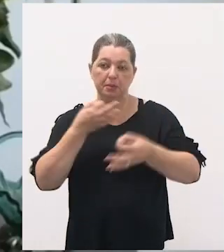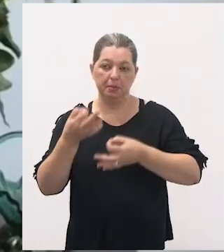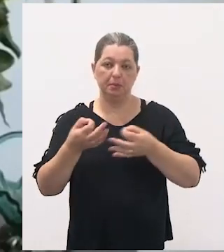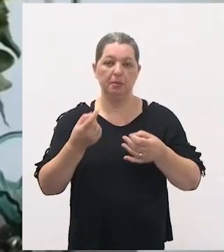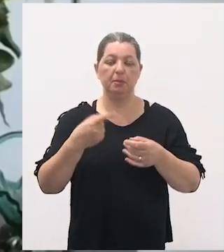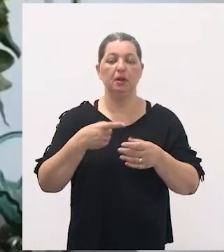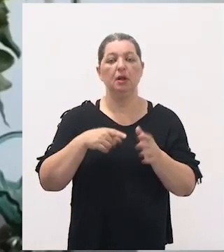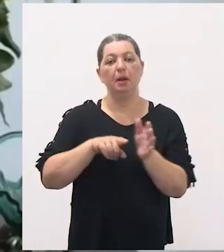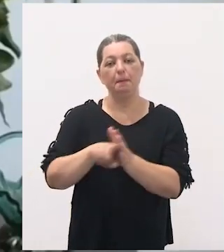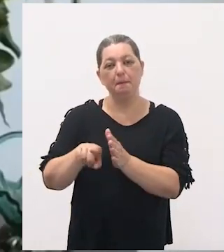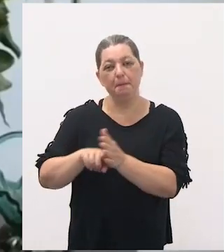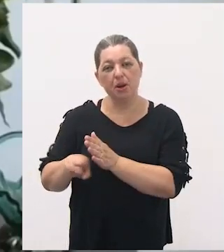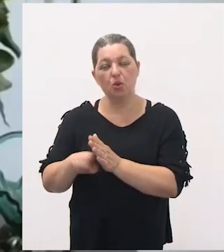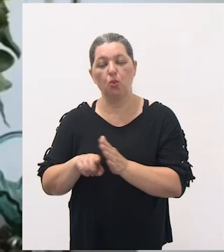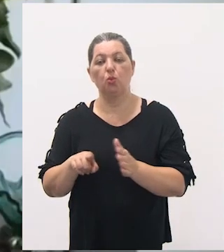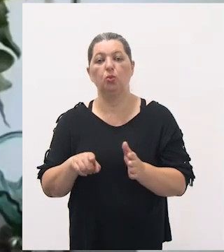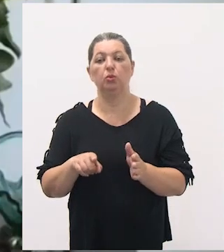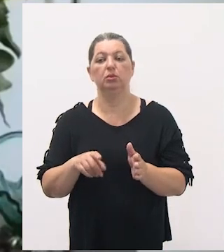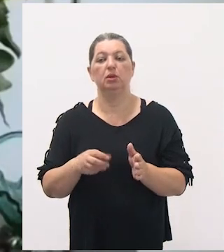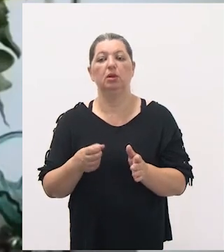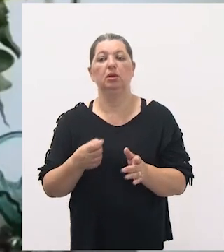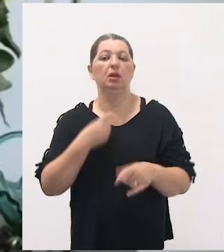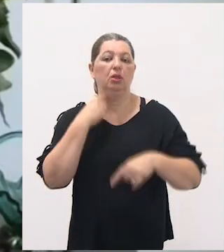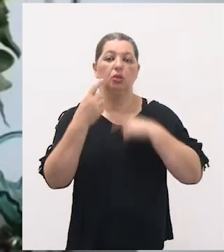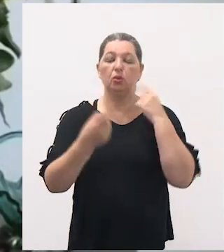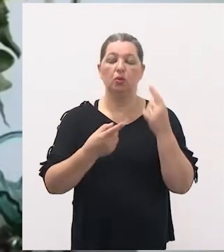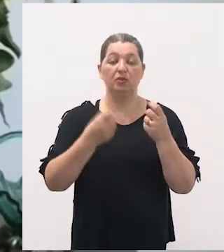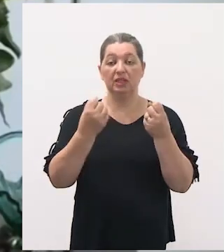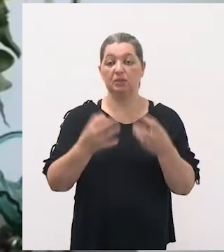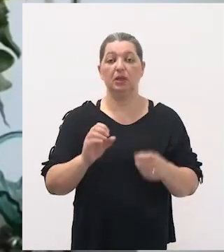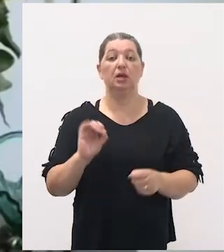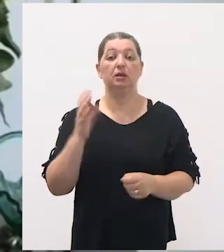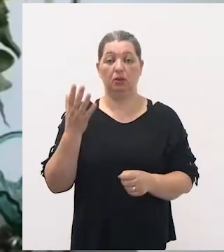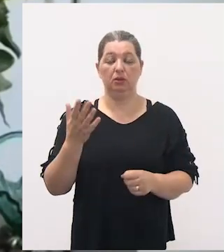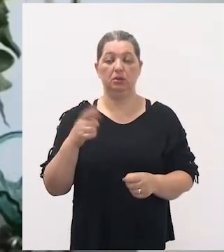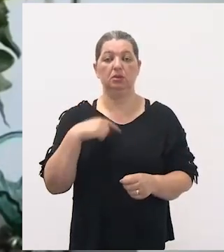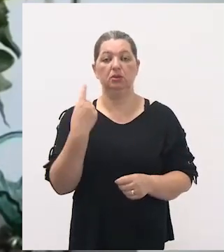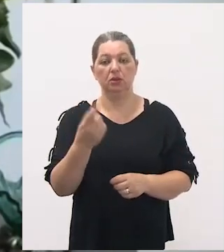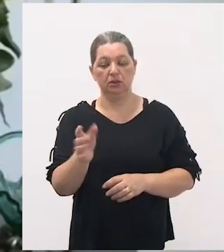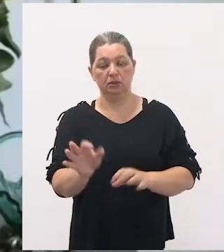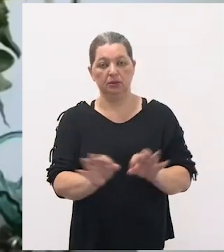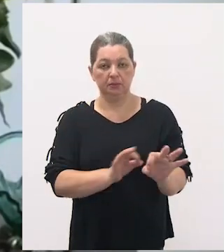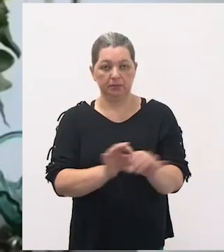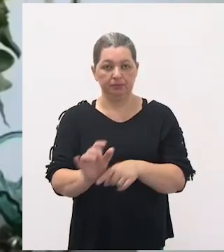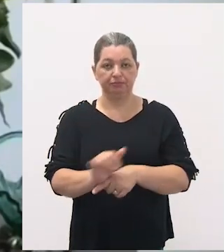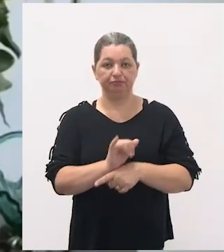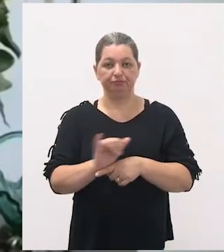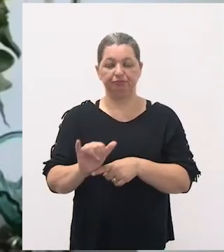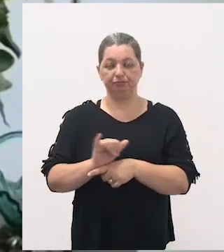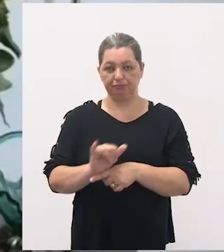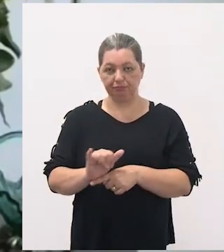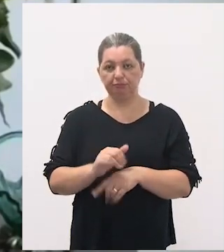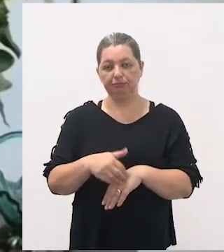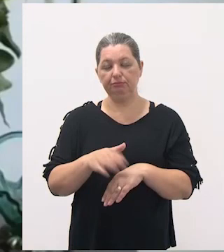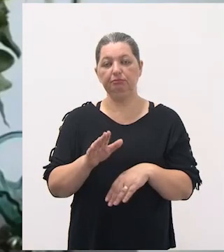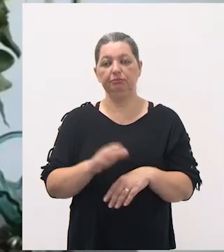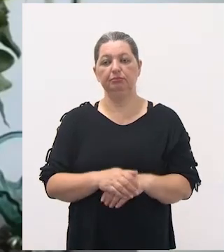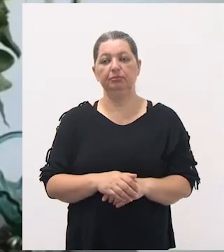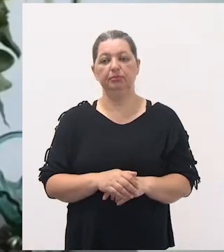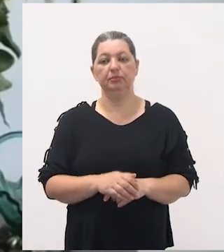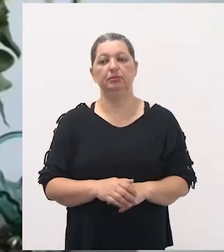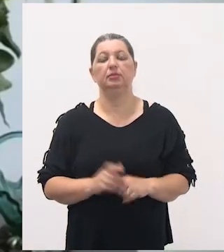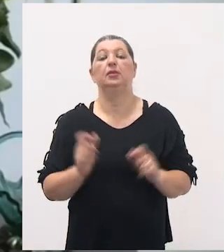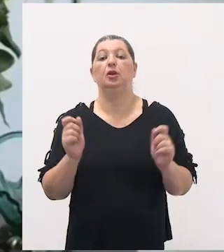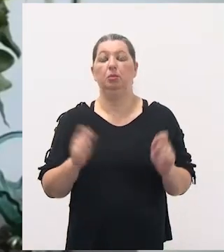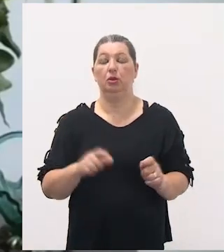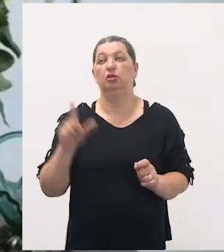as perguntas, nos enviam o que está acontecendo, nós estamos aprimorando cada vez mais para que possa